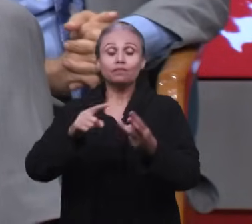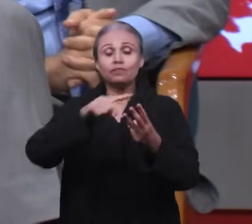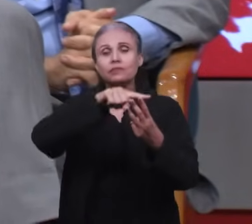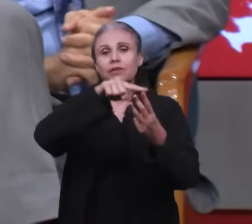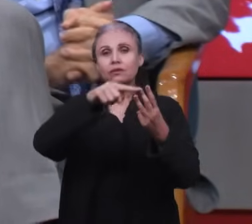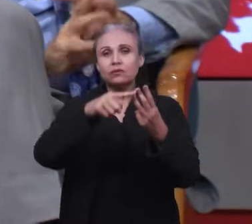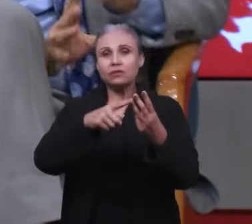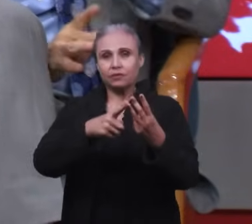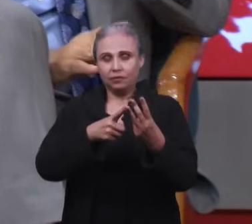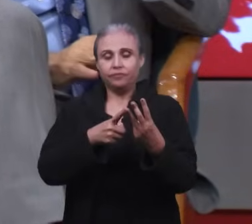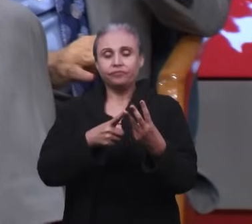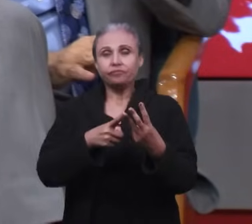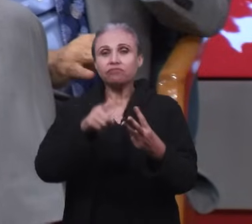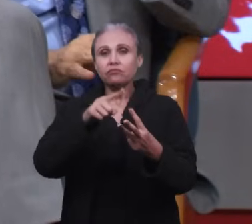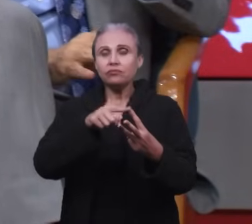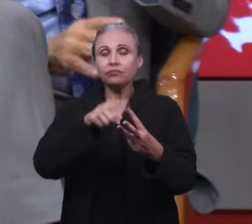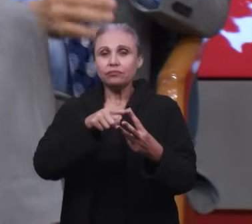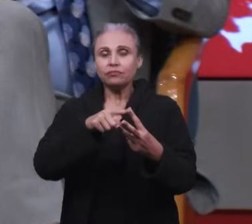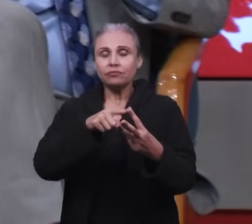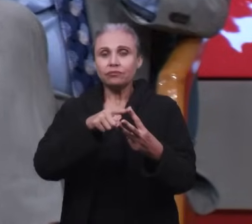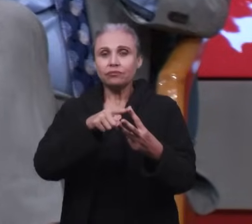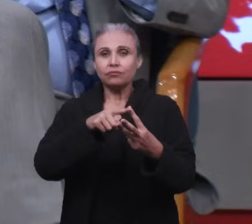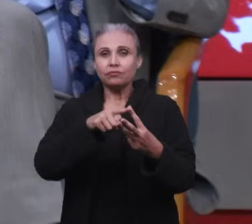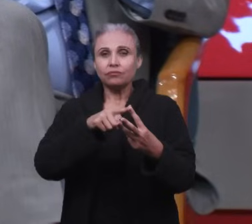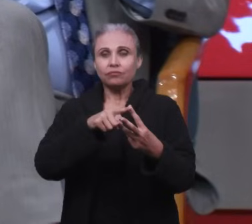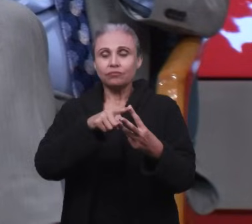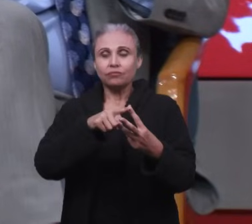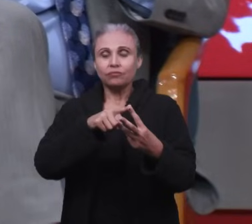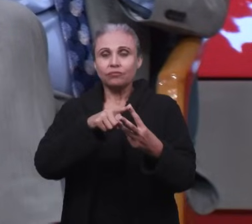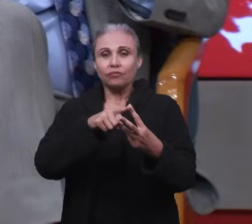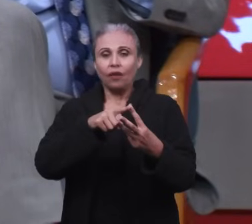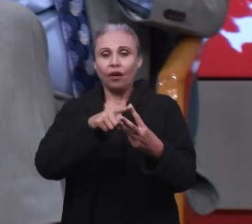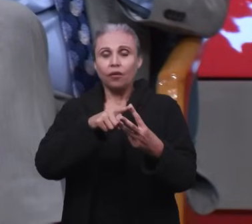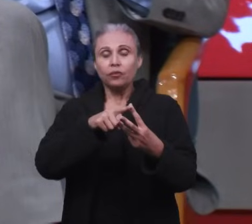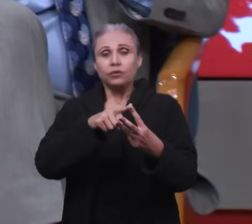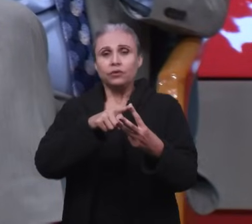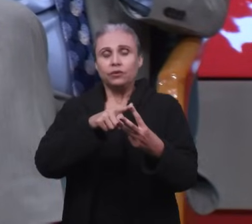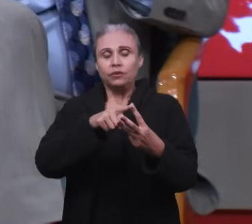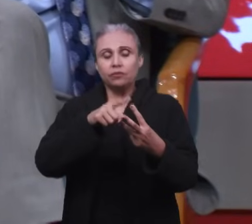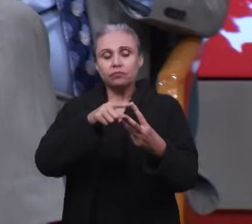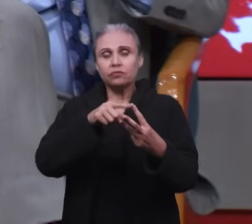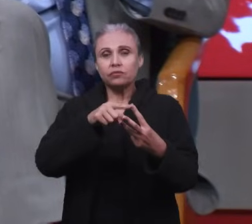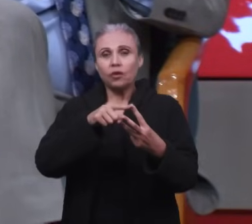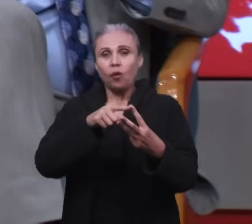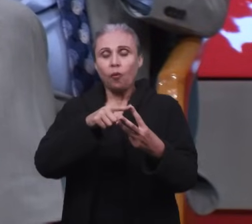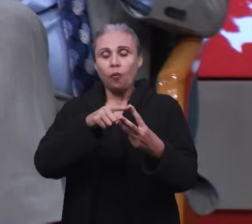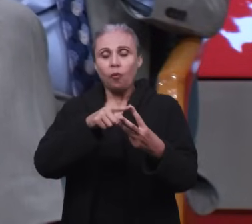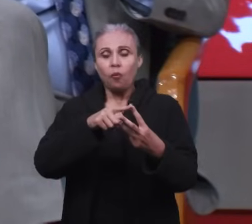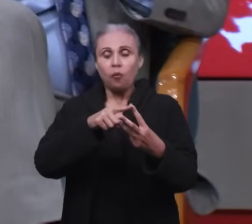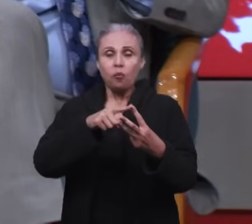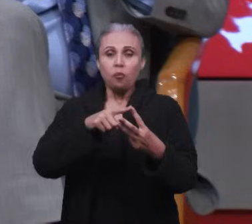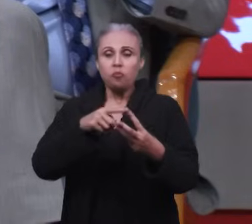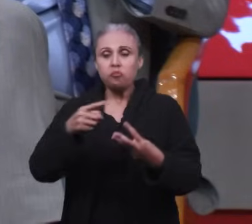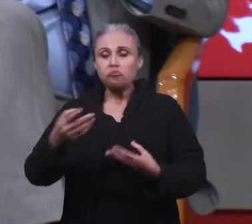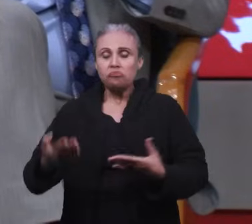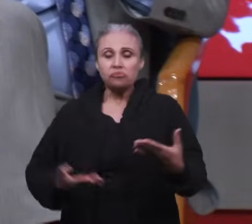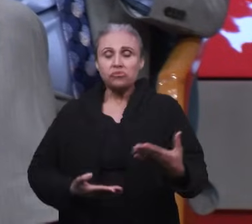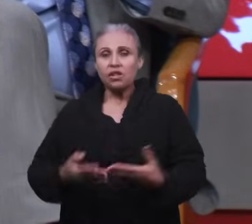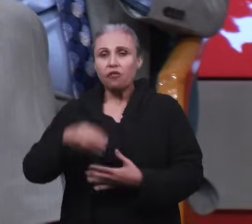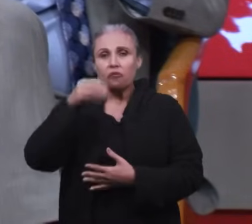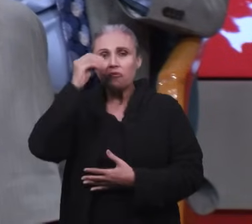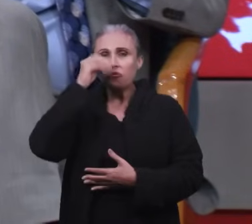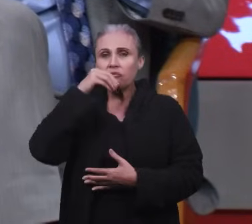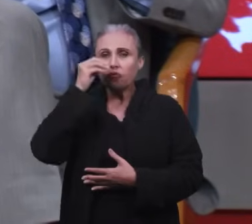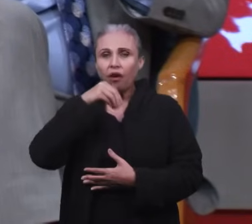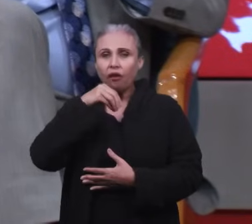ele pode ter esses 3 problemas aqui. Ou ele pode estar como um membro, uma parte desse